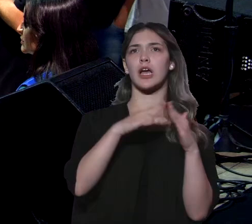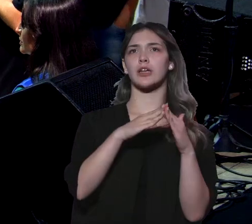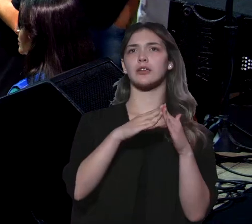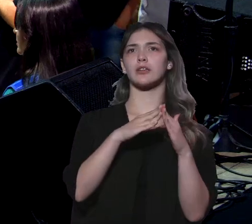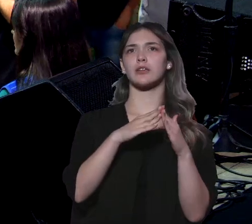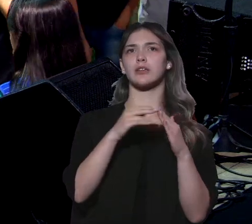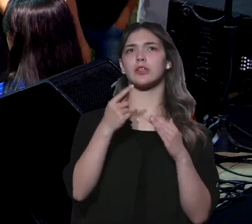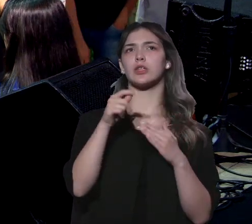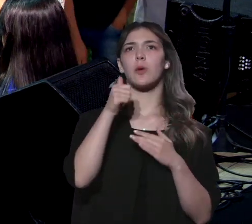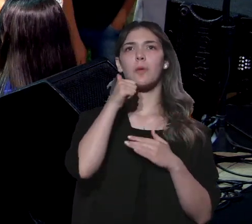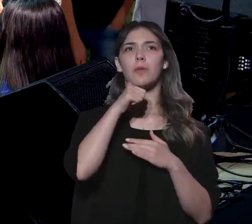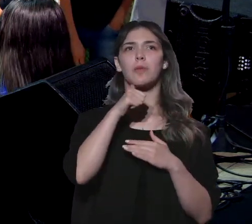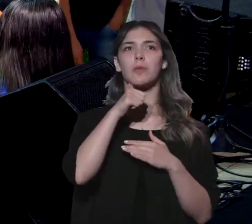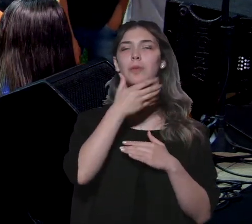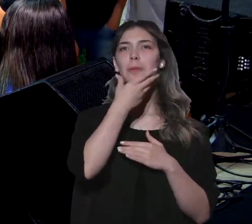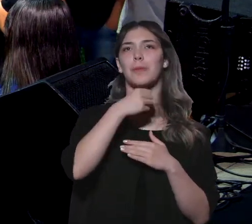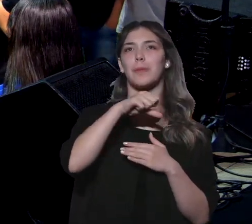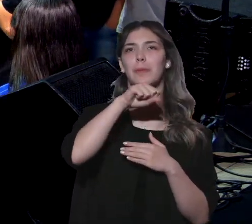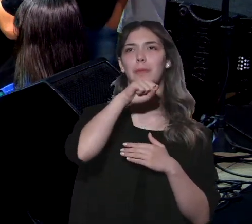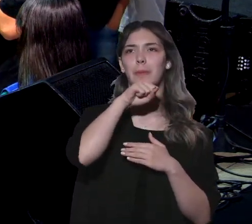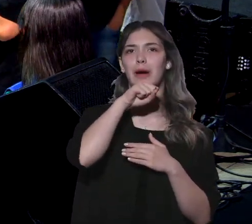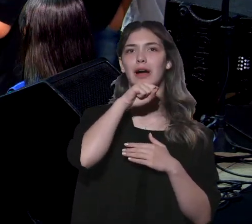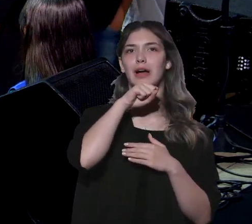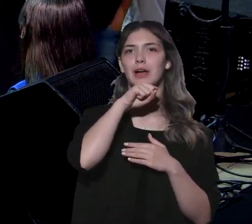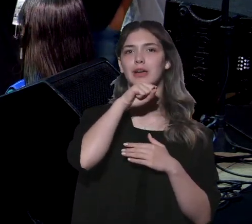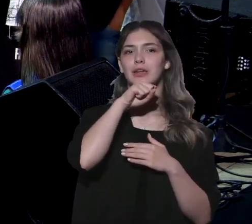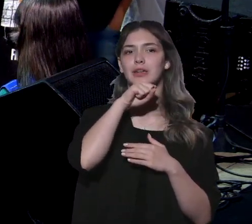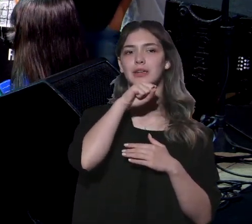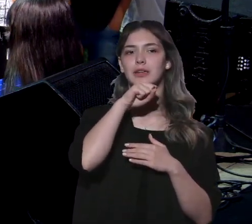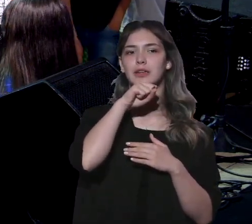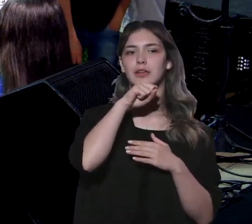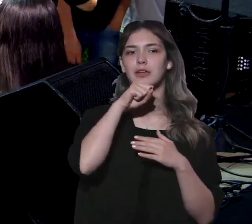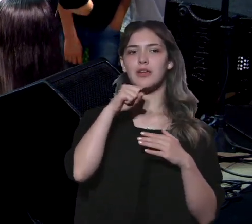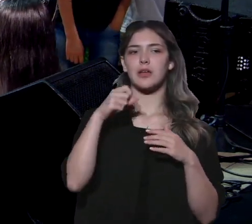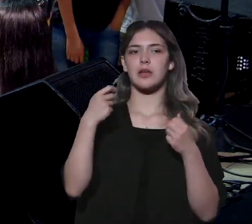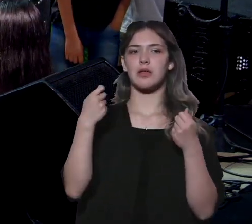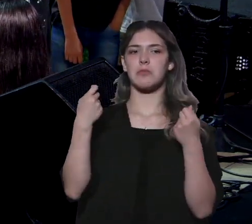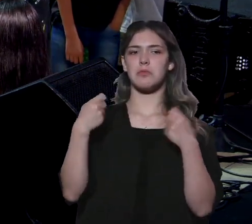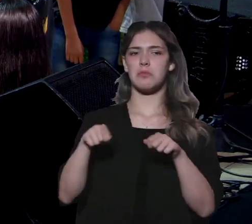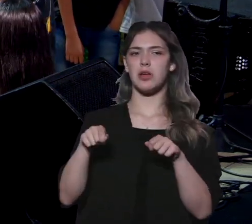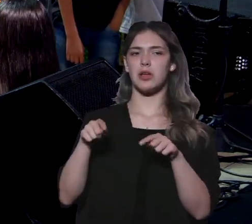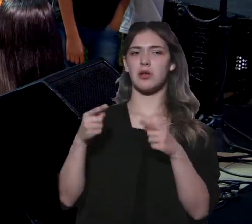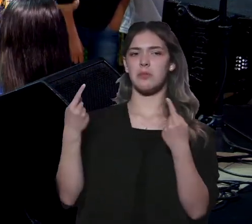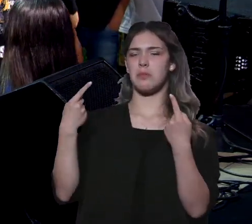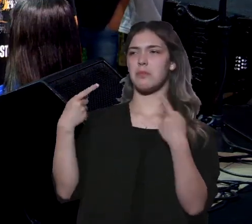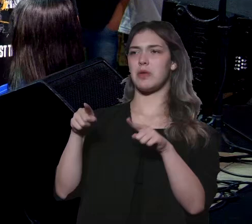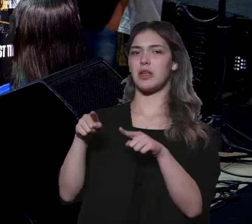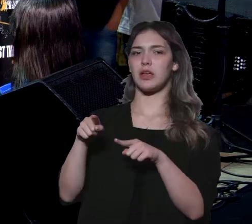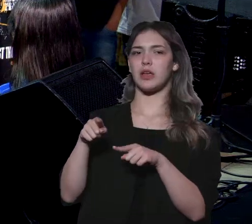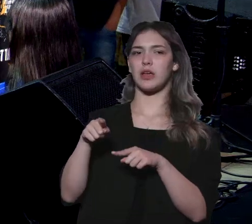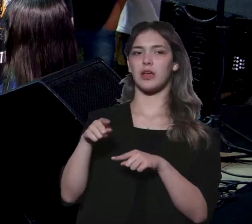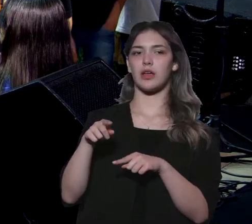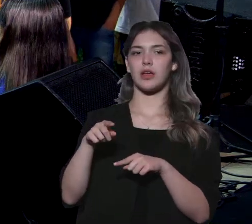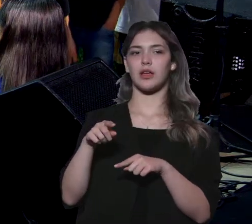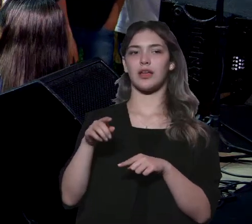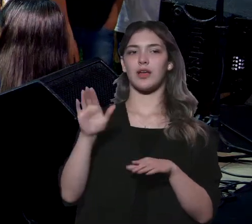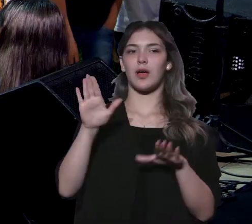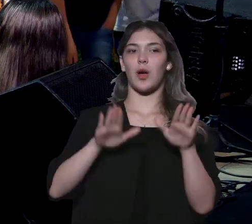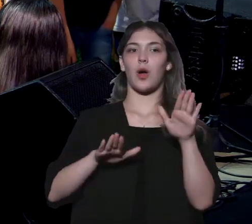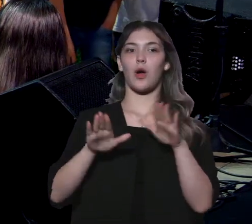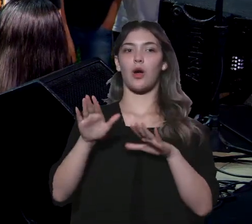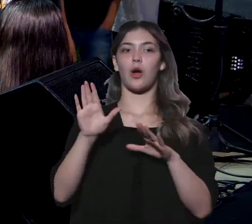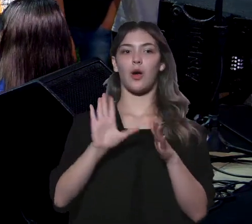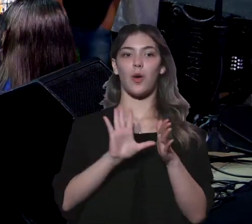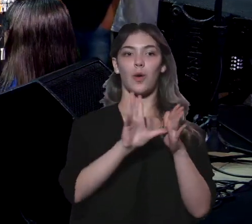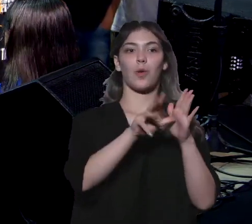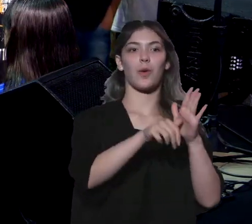você. Talvez você vá para o Uber e vai dar ruim. Talvez você vai sair daqui e vai ser assaltado. Ô pastor, só está